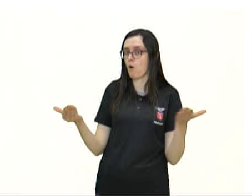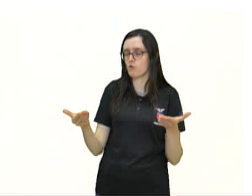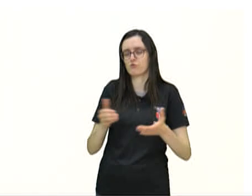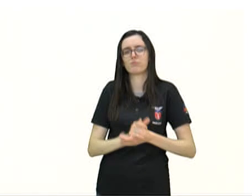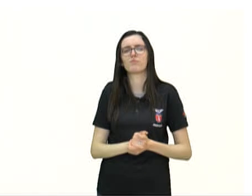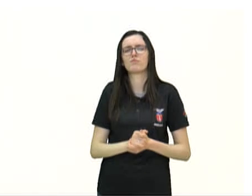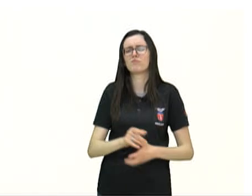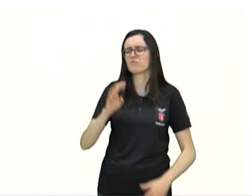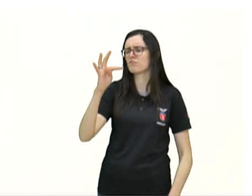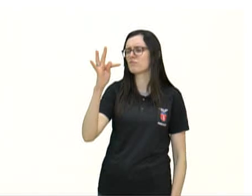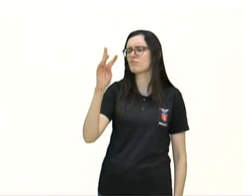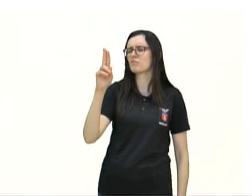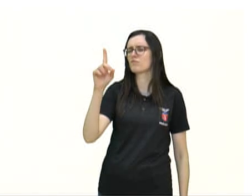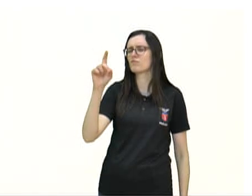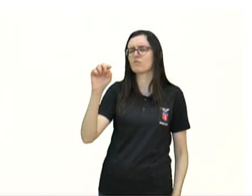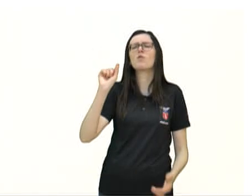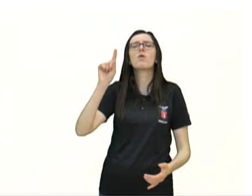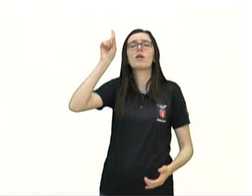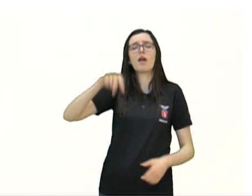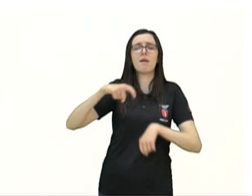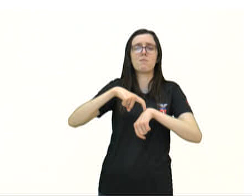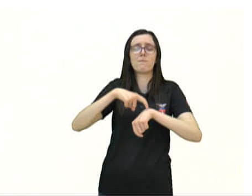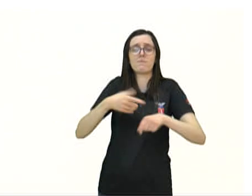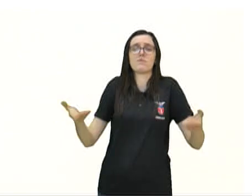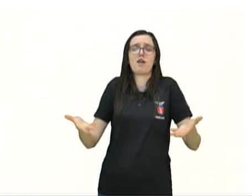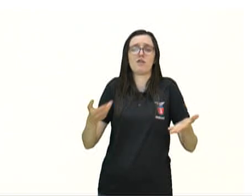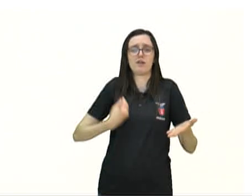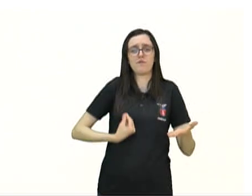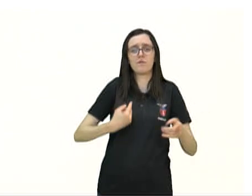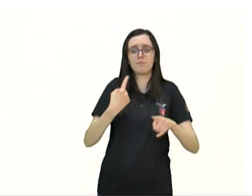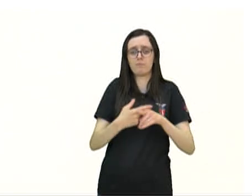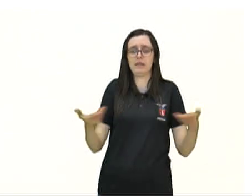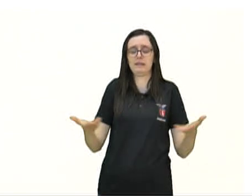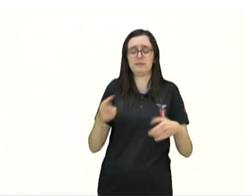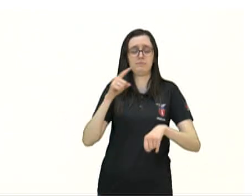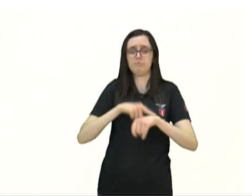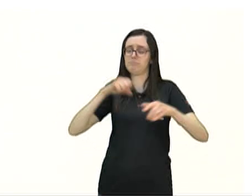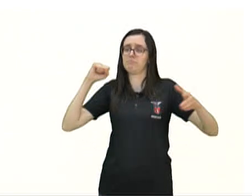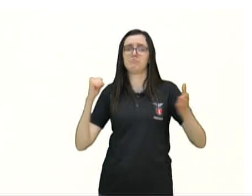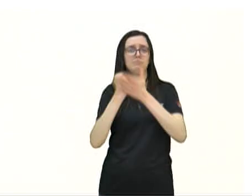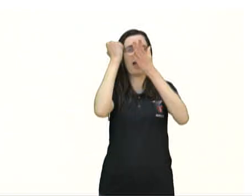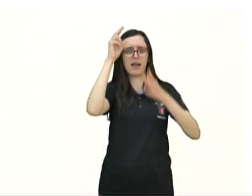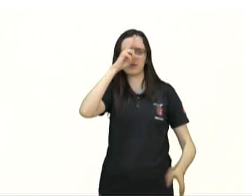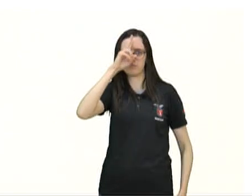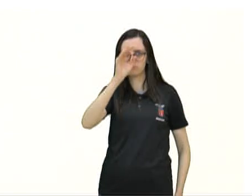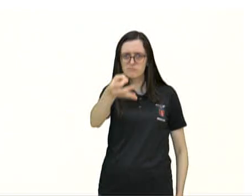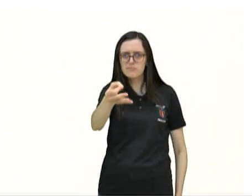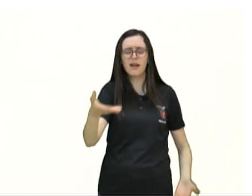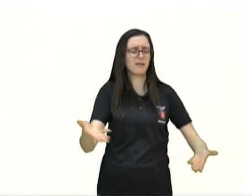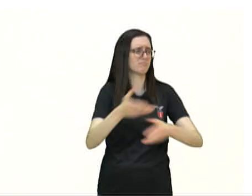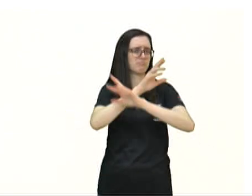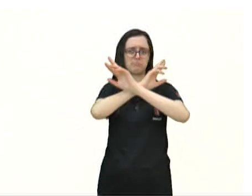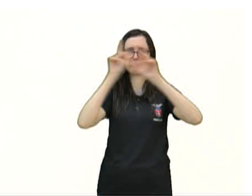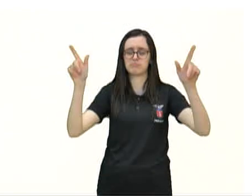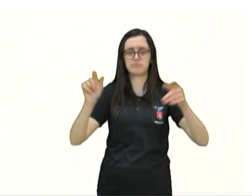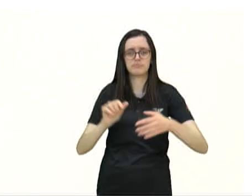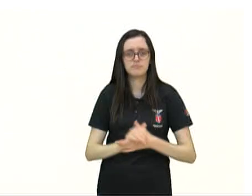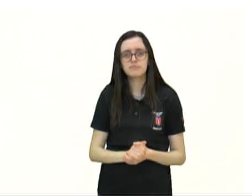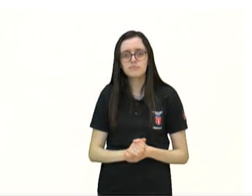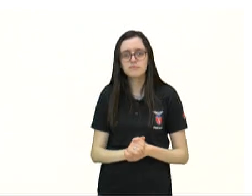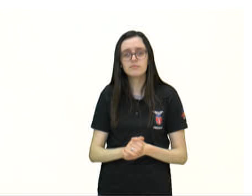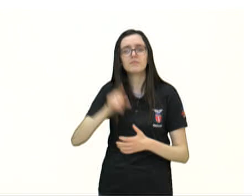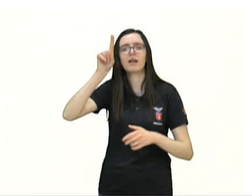o tudo como um momento histórico em que a gente está vivendo, porque a gente está vivendo um momento histórico, algo diferente, devido